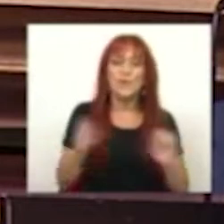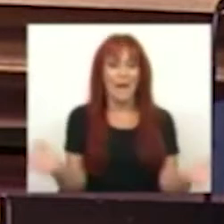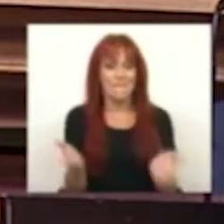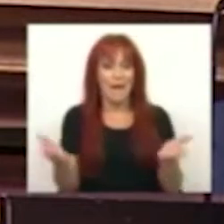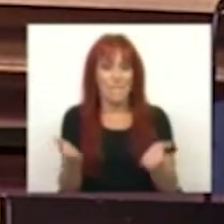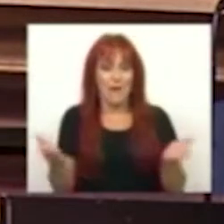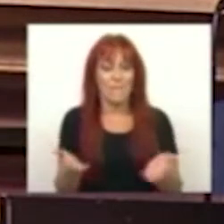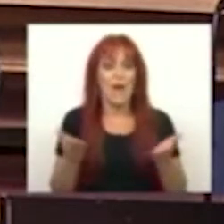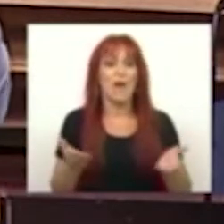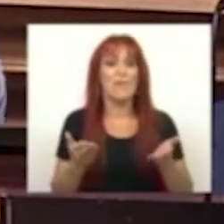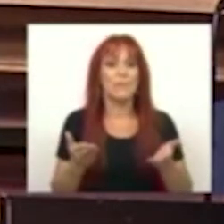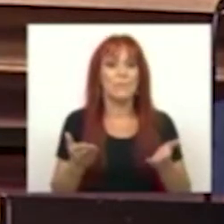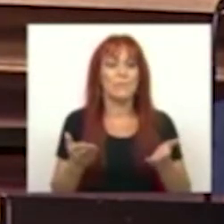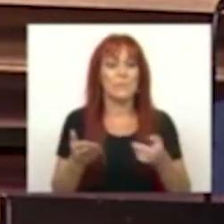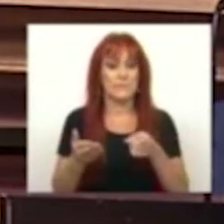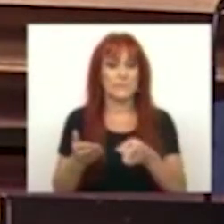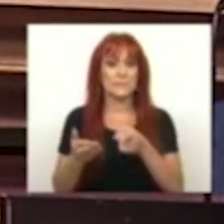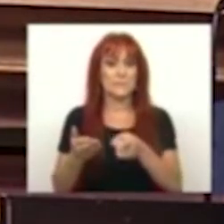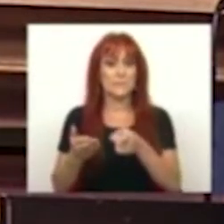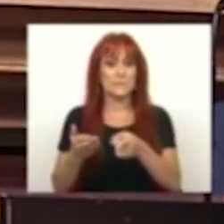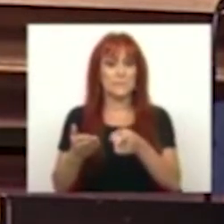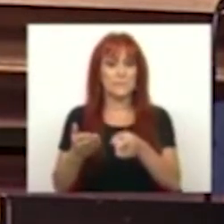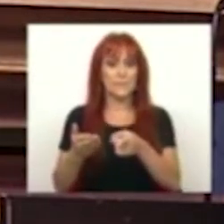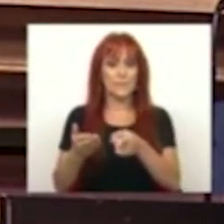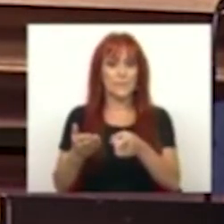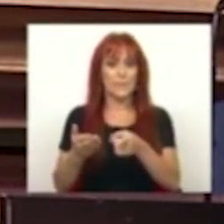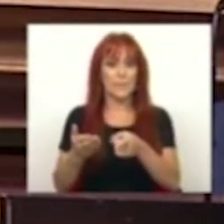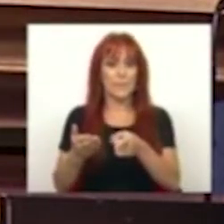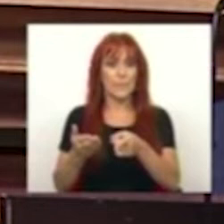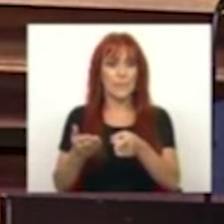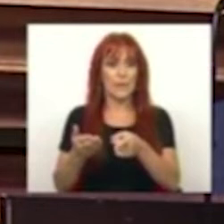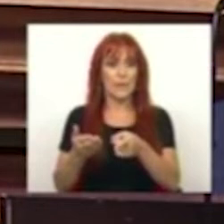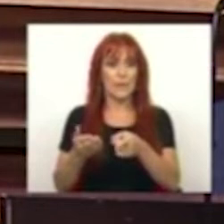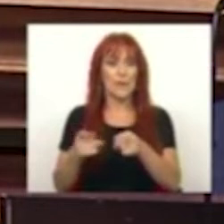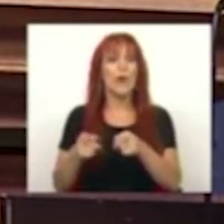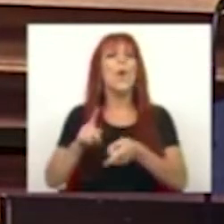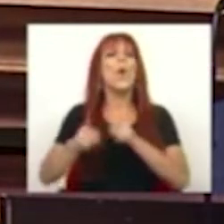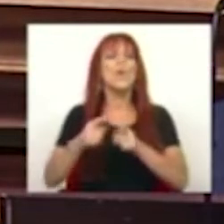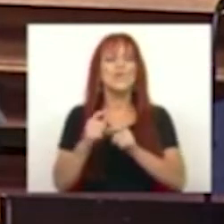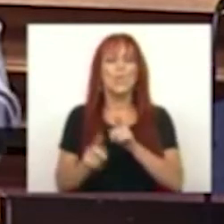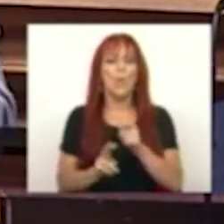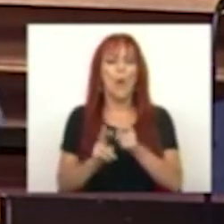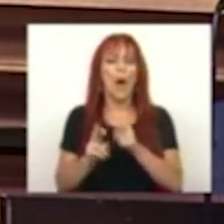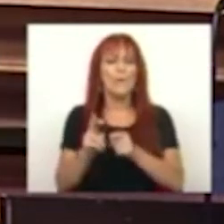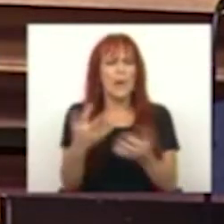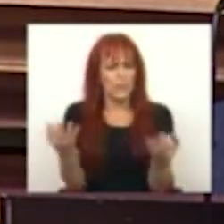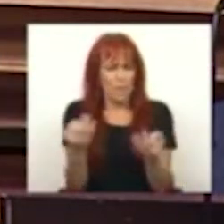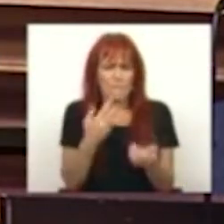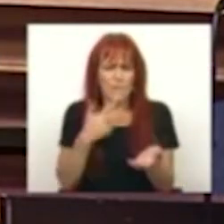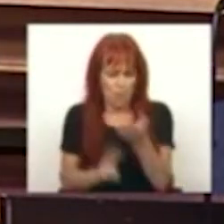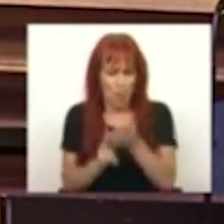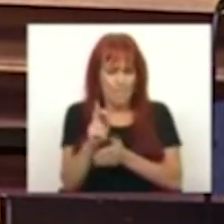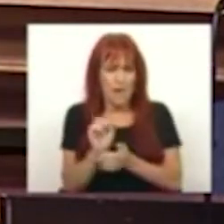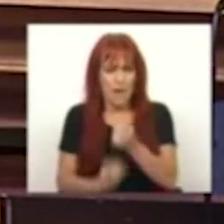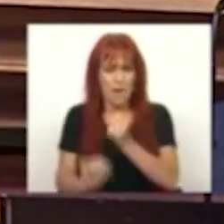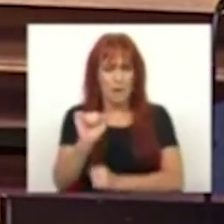incentivo passasse pelo aumento efetivo